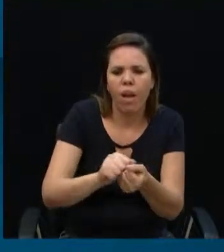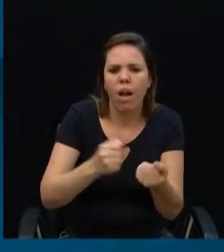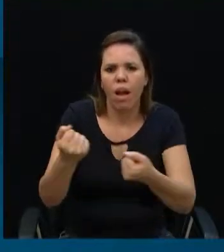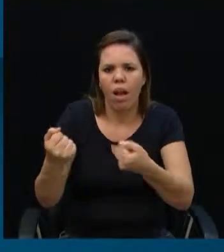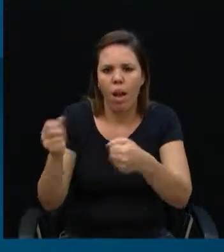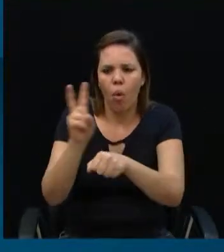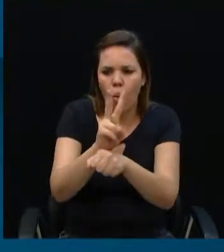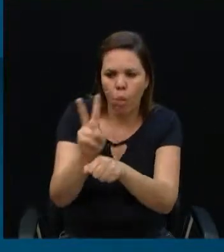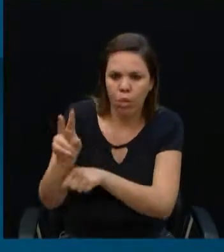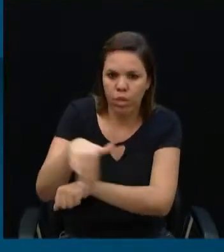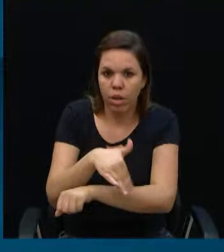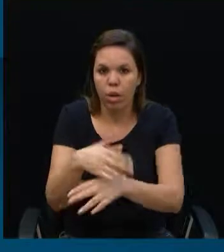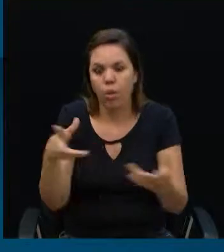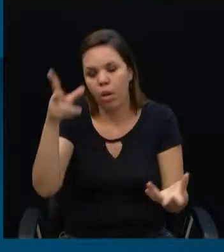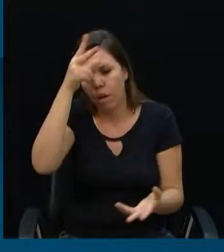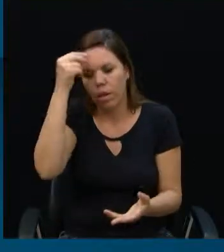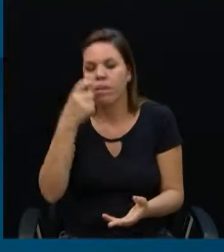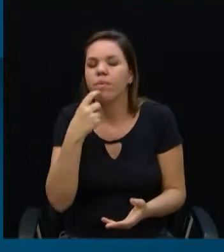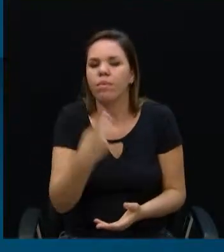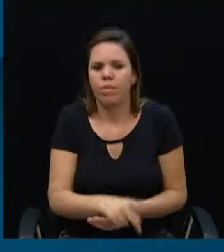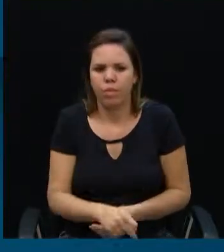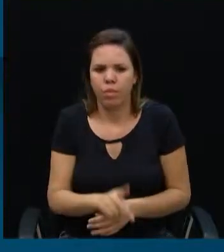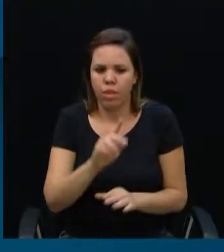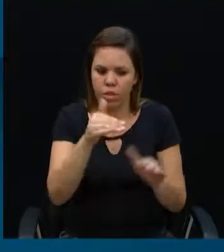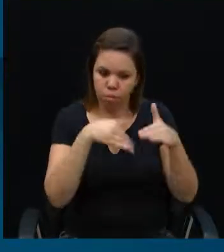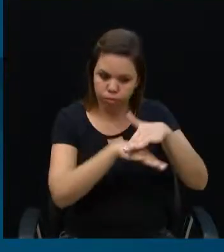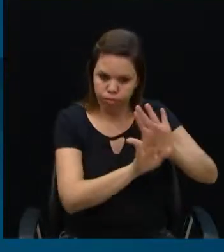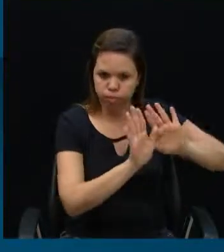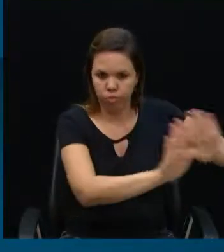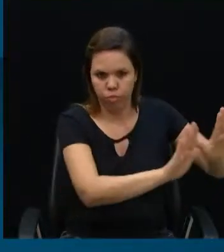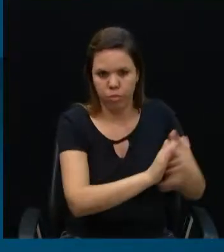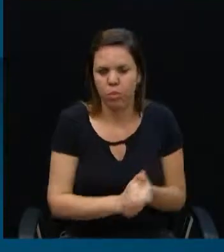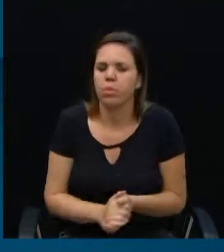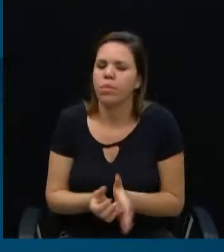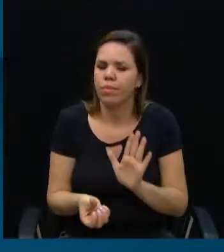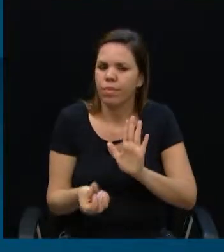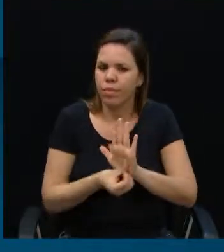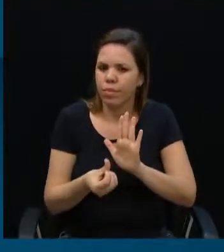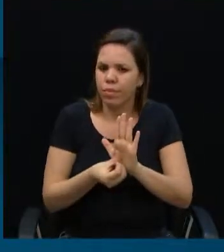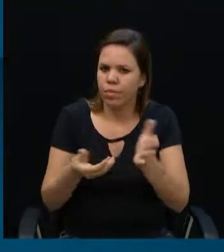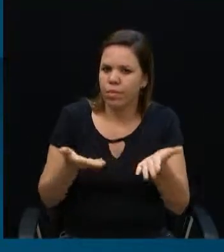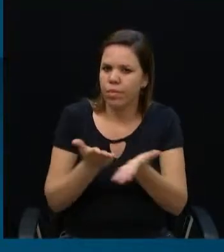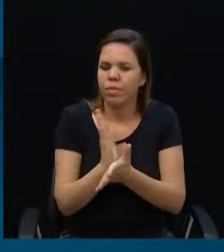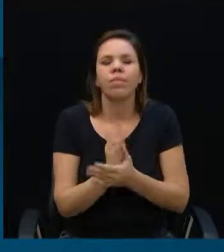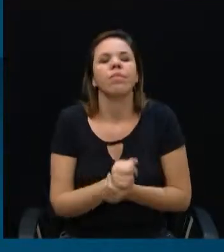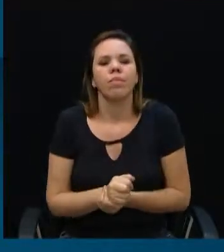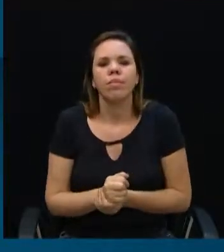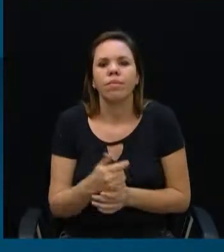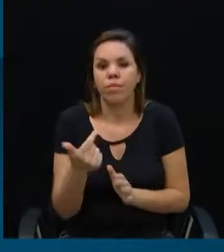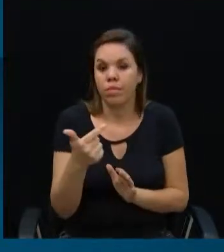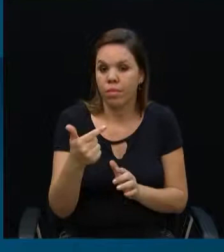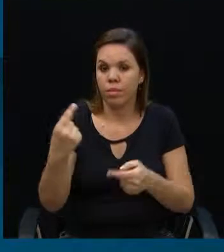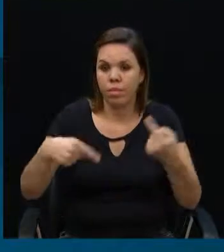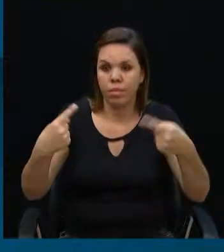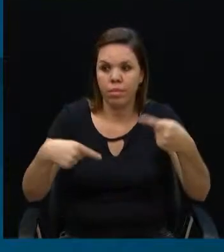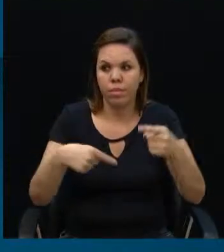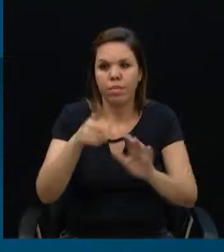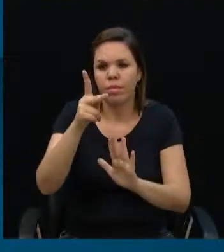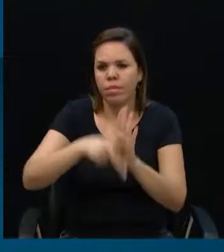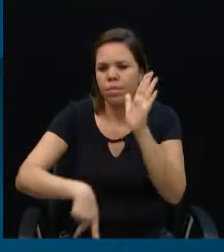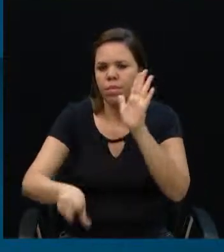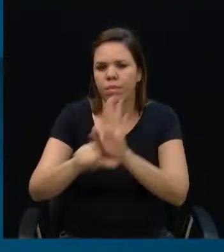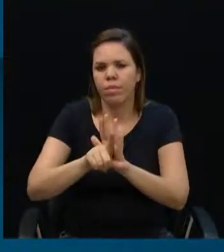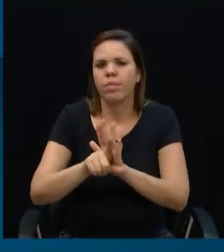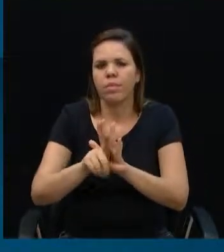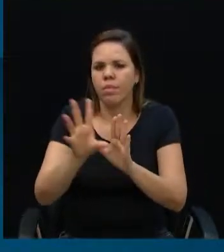de Campinas. Com isso, a matéria será arquivada. O item 6 foi aprovado. É a segunda discussão do projeto de